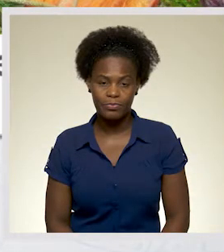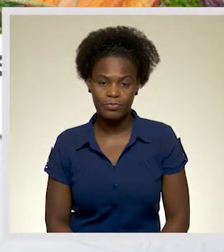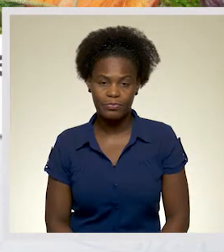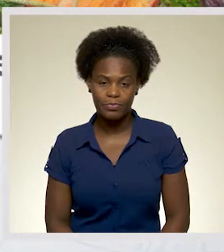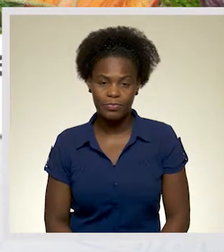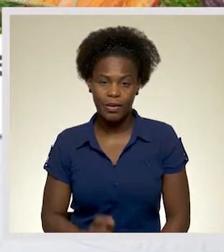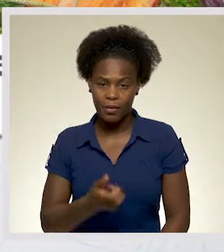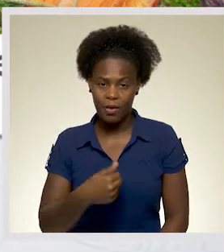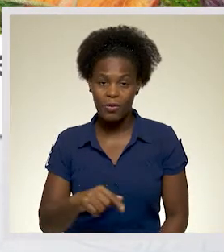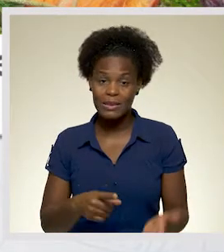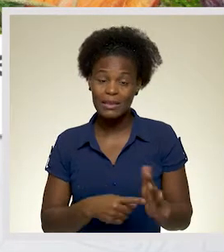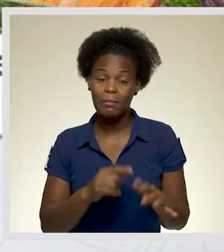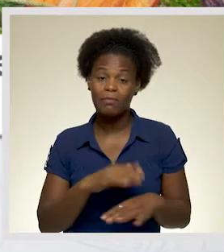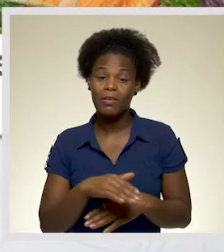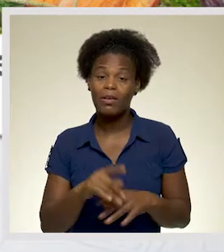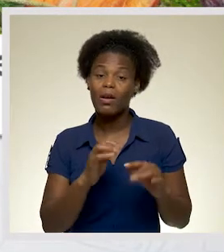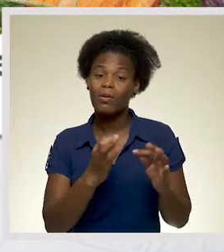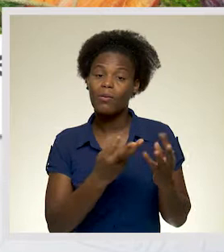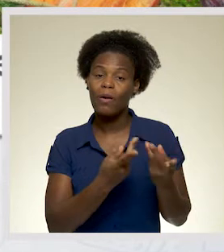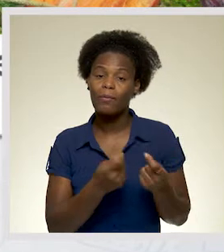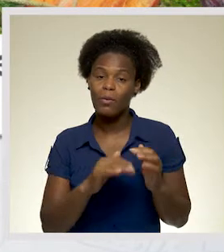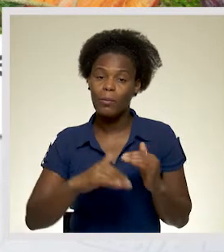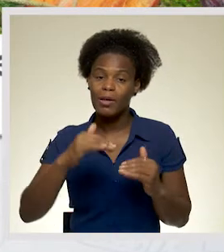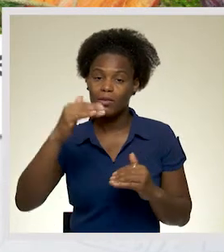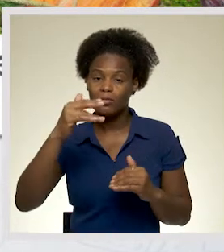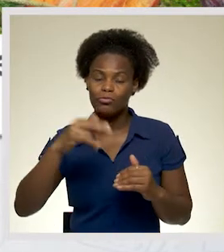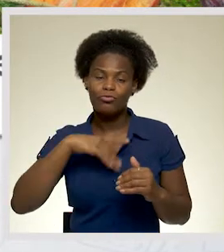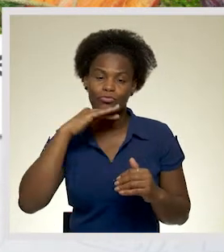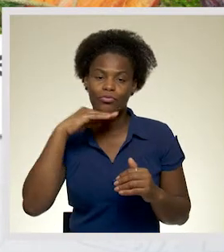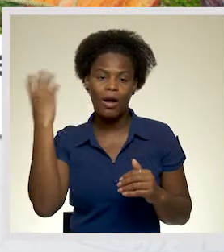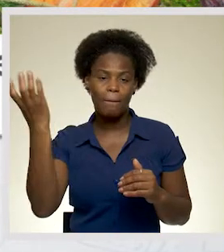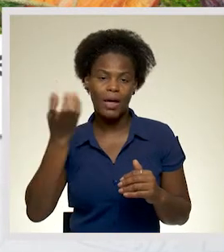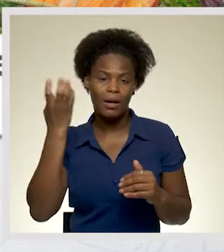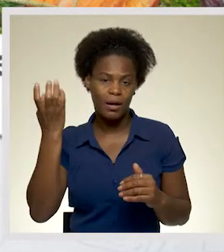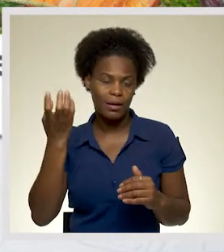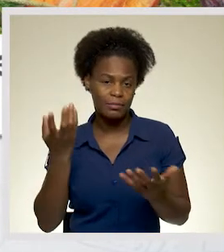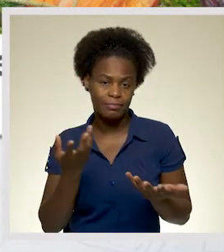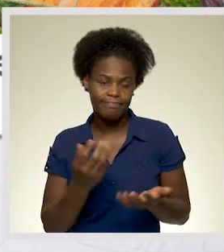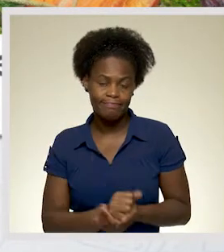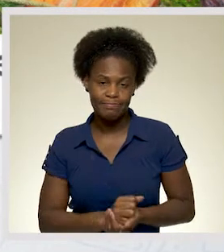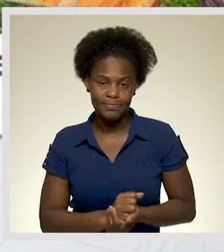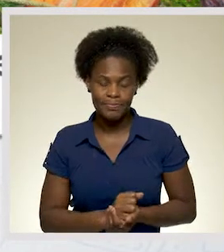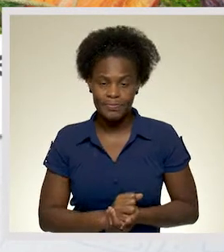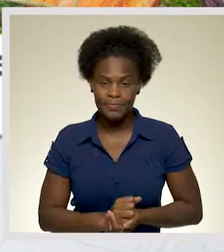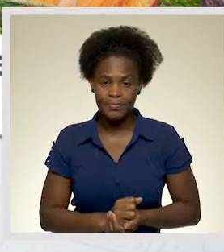Exemplos de fatores econômicos no aumento da poluição do ambiente.